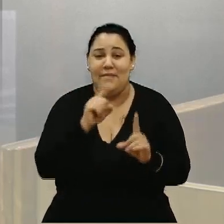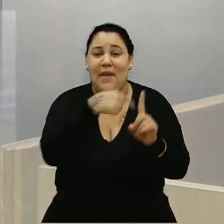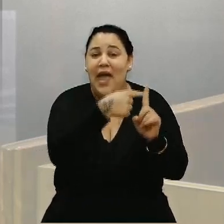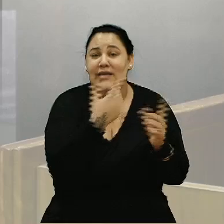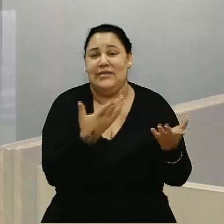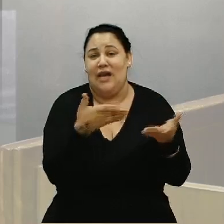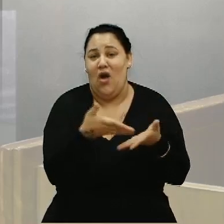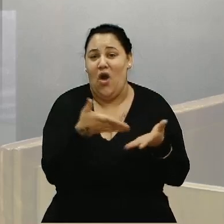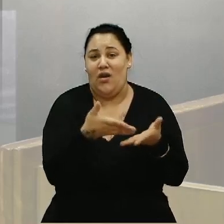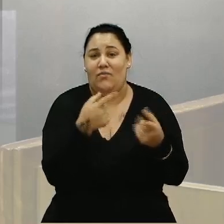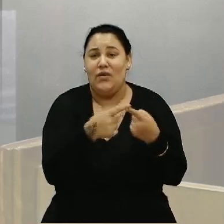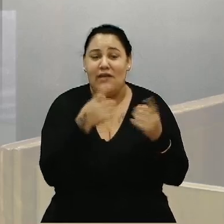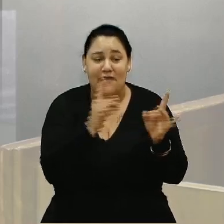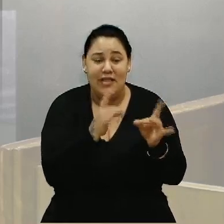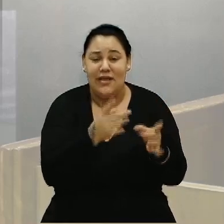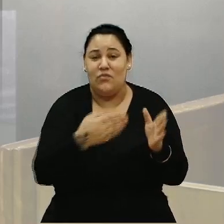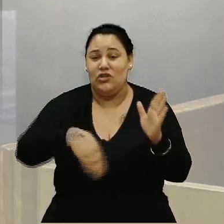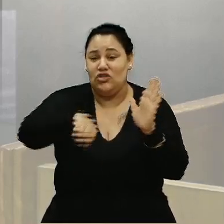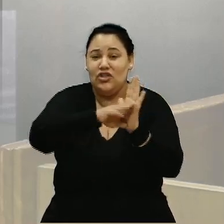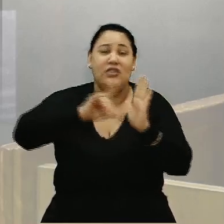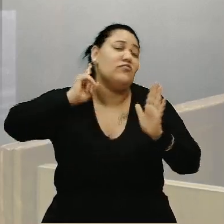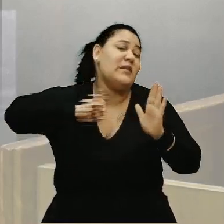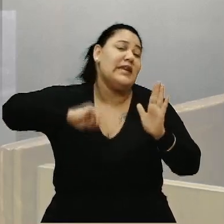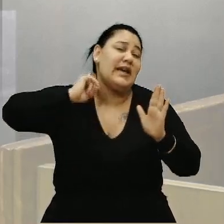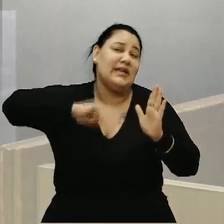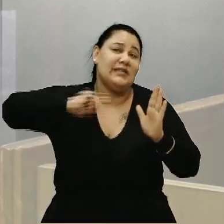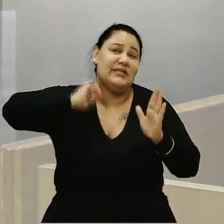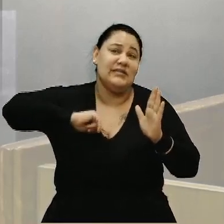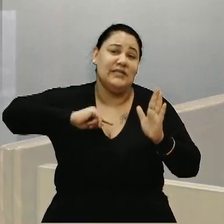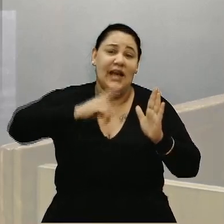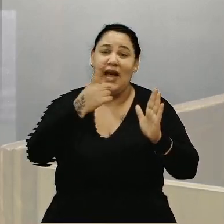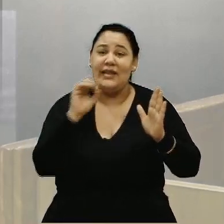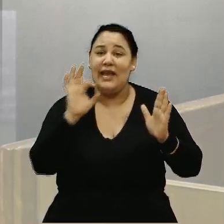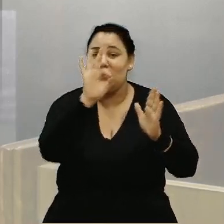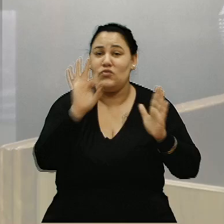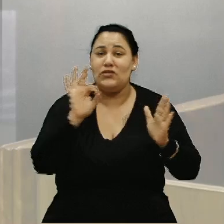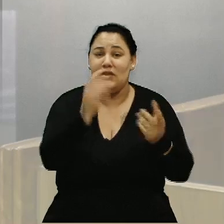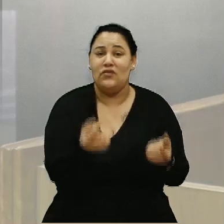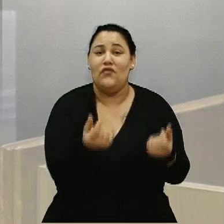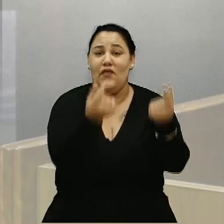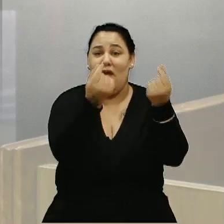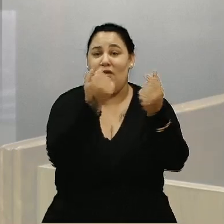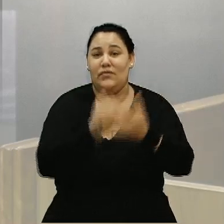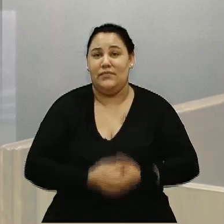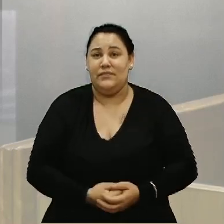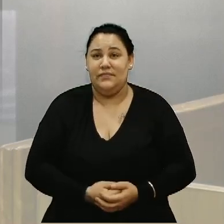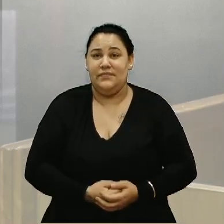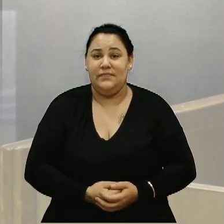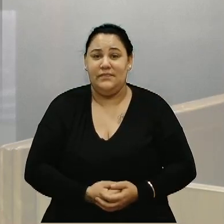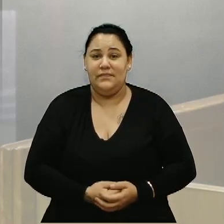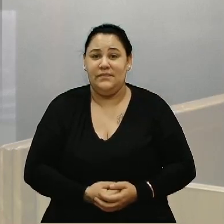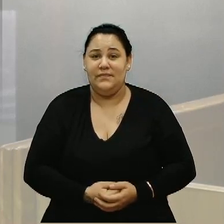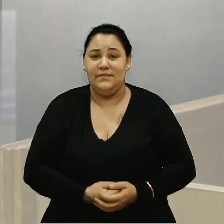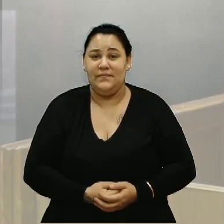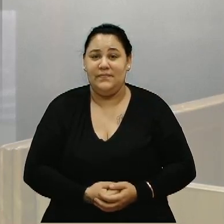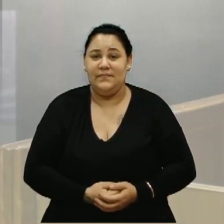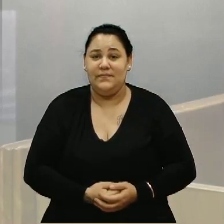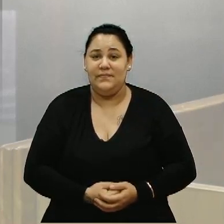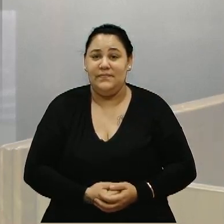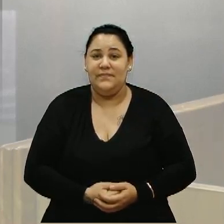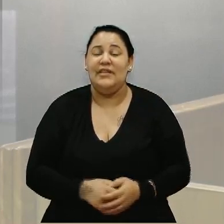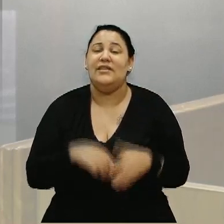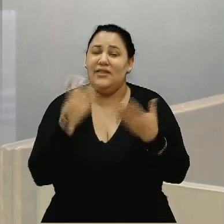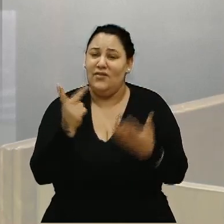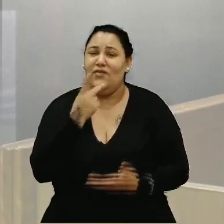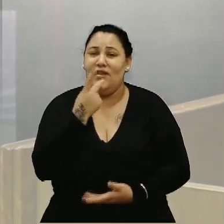vender, porque vem a mercadoria de Minas Gerais a 10% do valor que eles teriam que vender. Estão falando